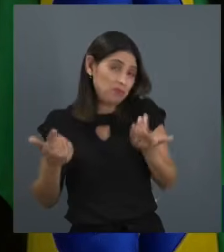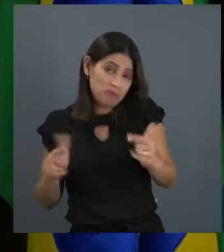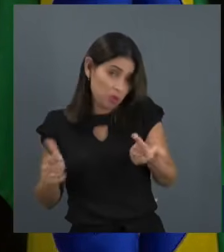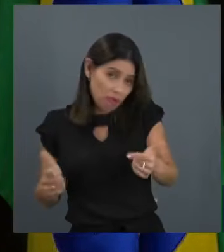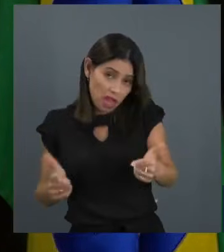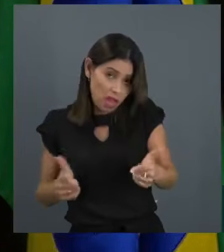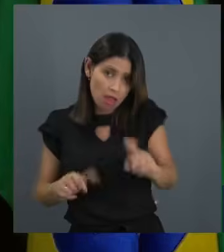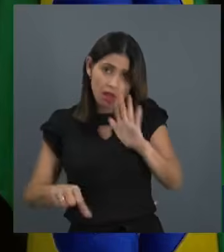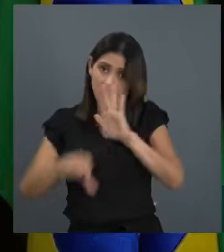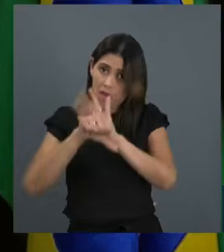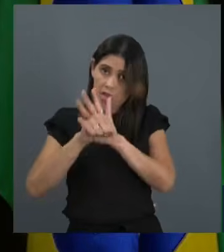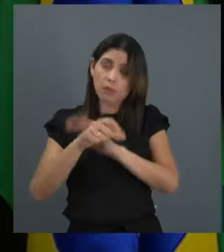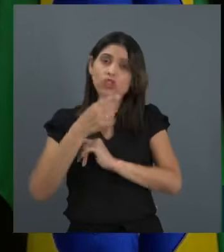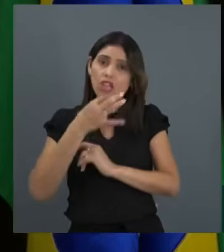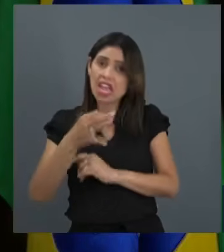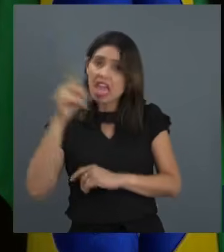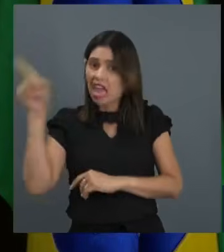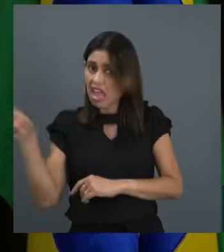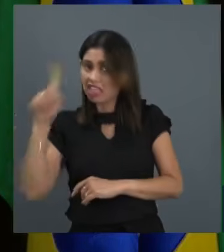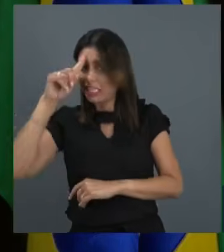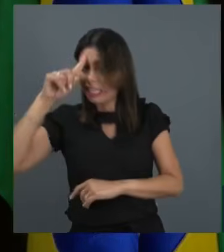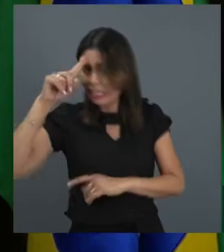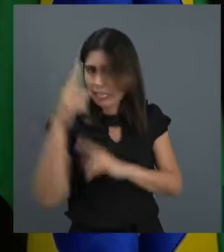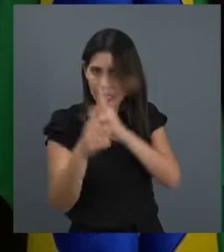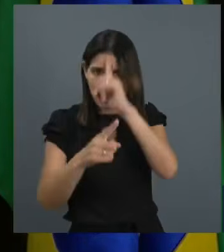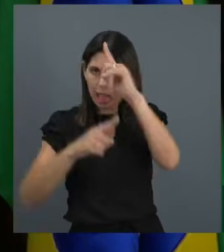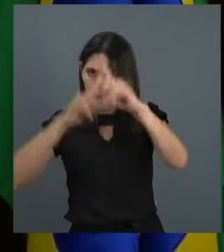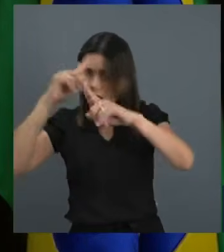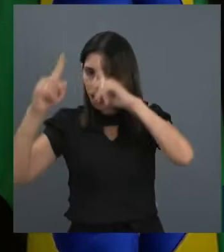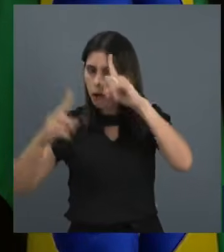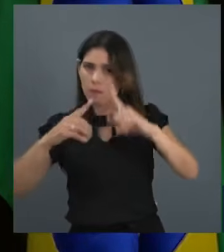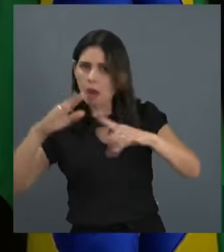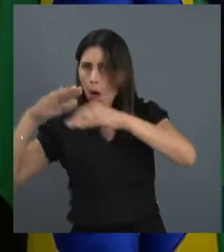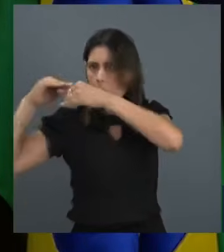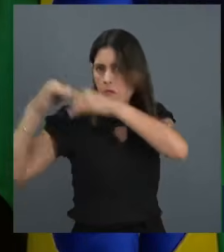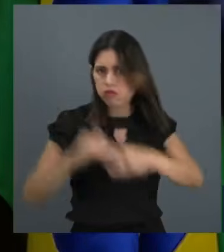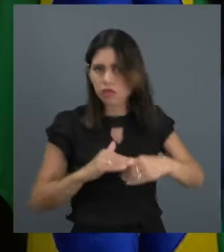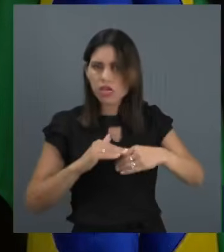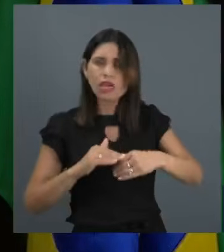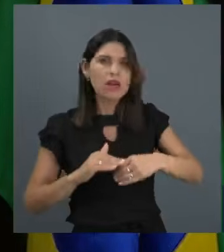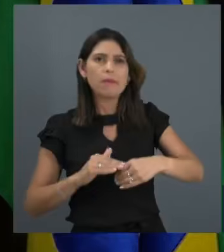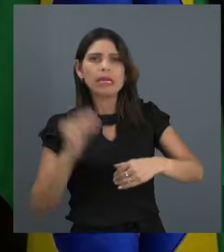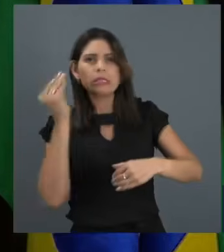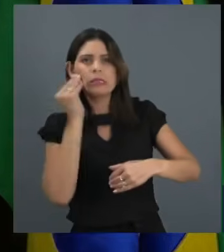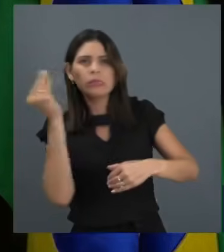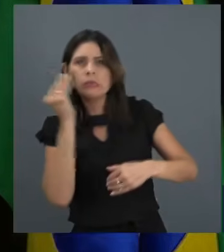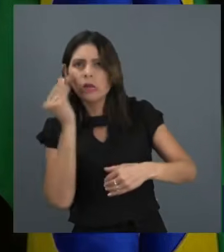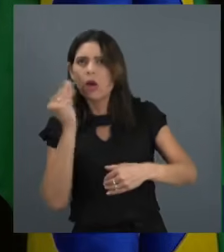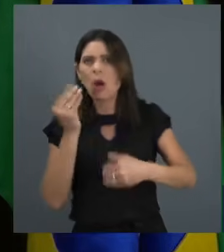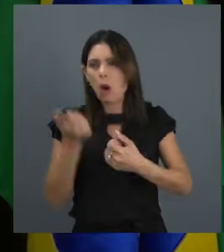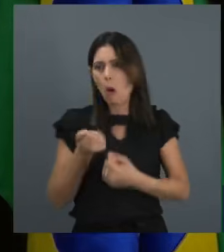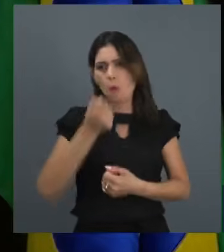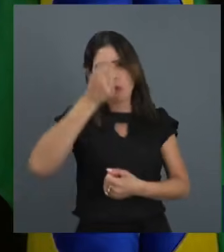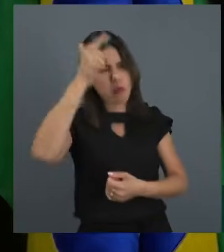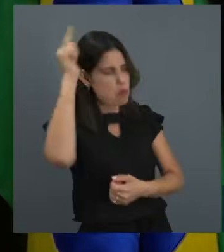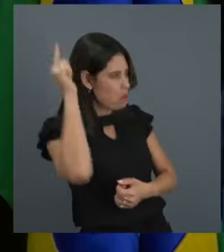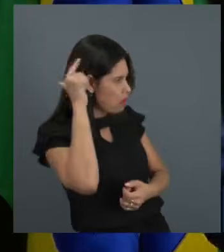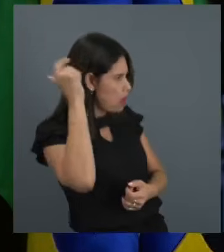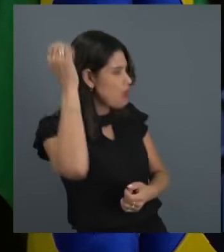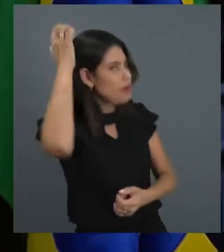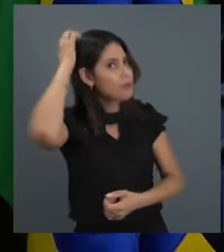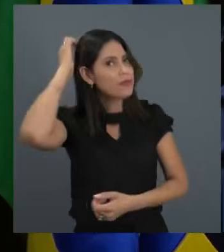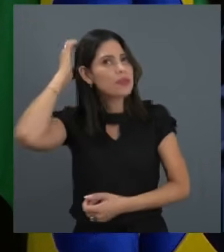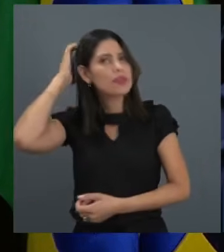opinião. Mas eles inventaram para calar opositores. Quem critica ministro do STF. Quem criticava o então